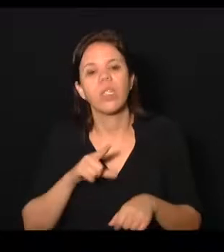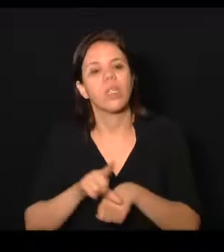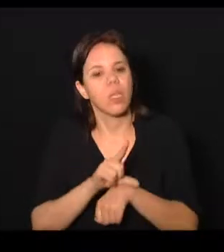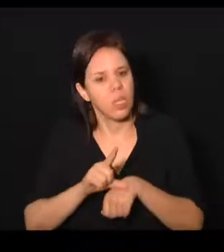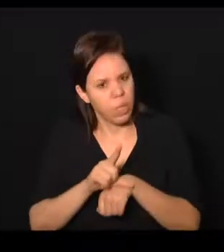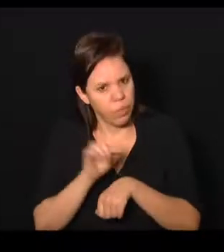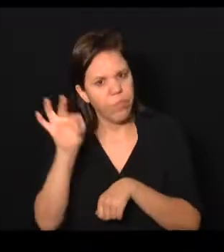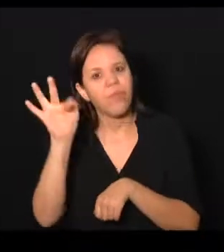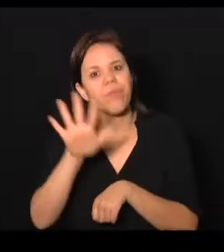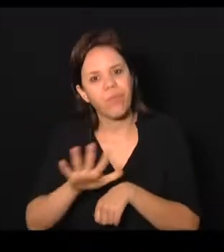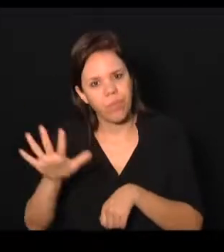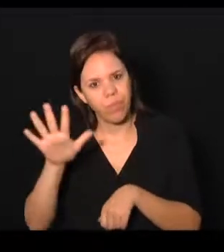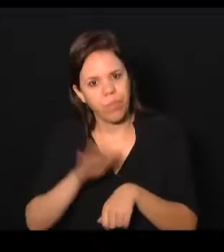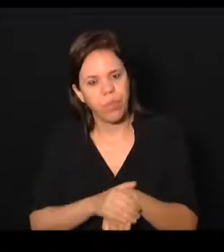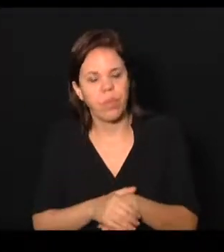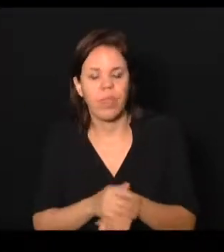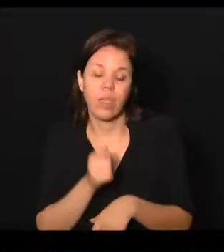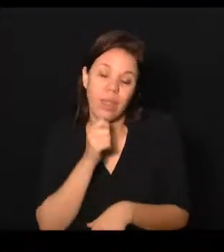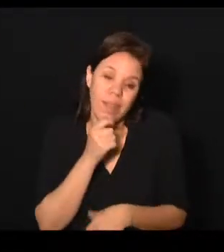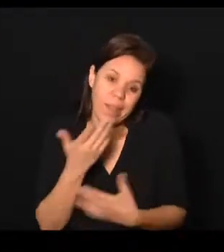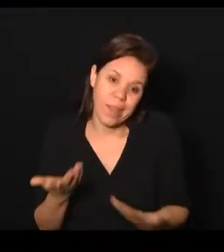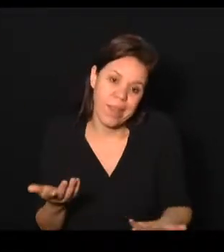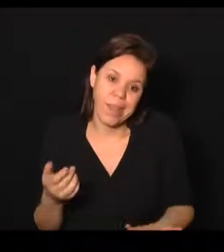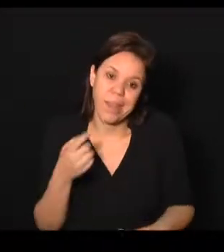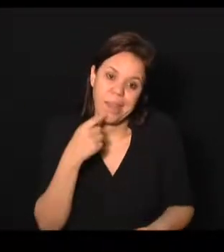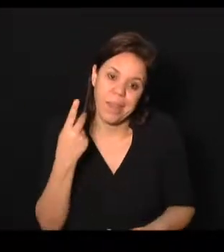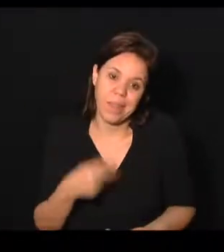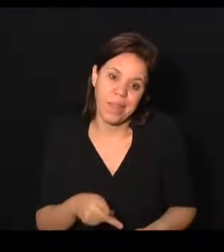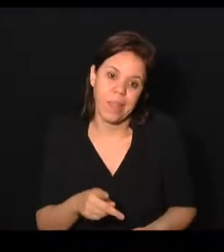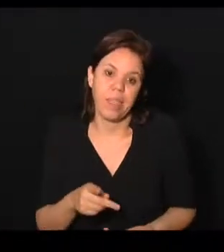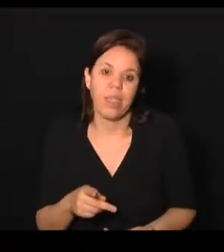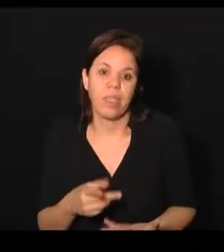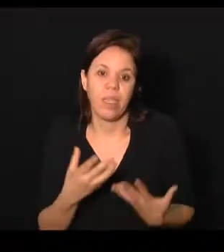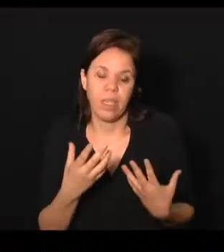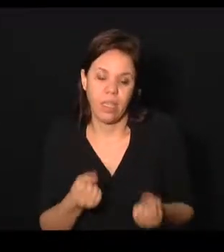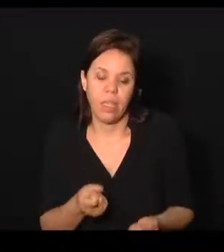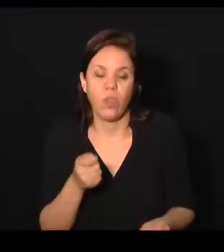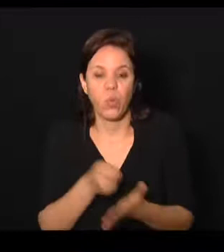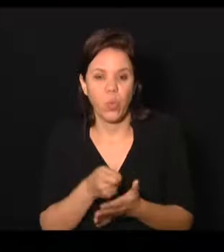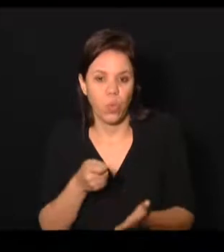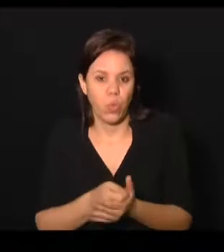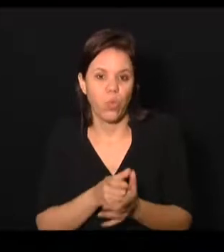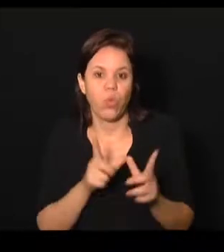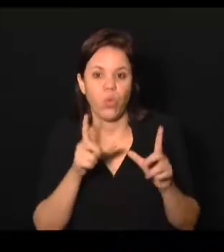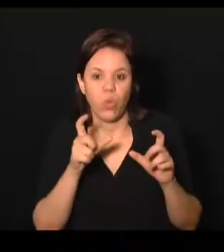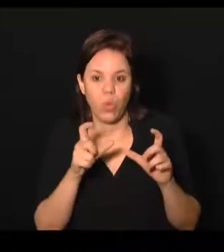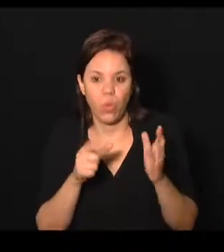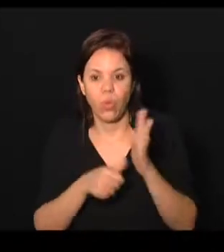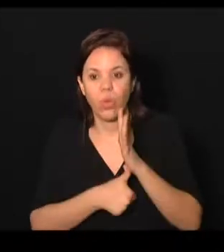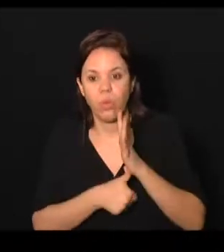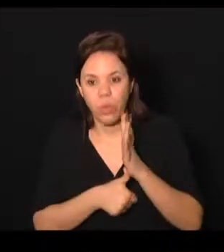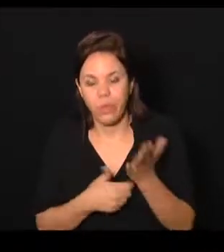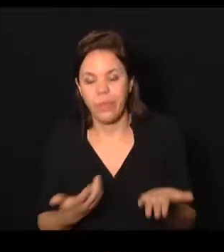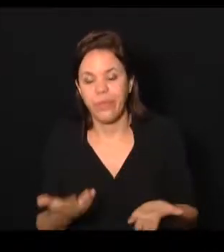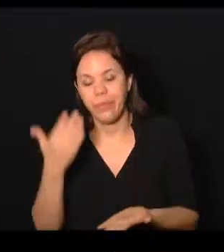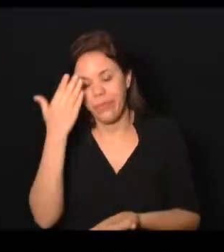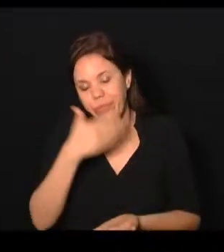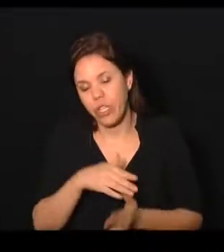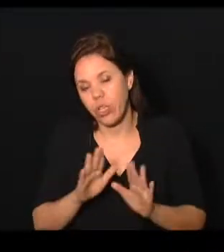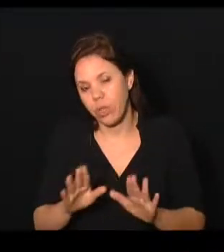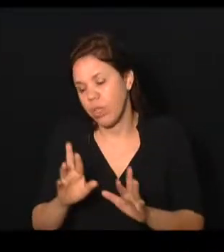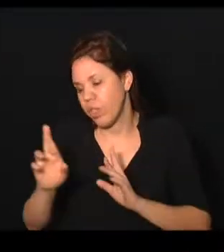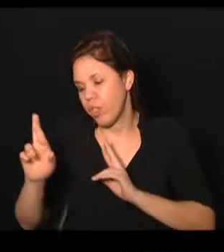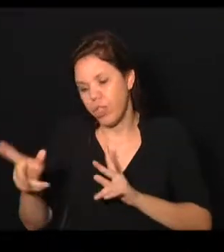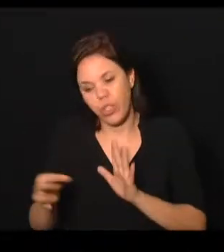legislação federal. Então, ainda que o município de Campinas opte por ter uma opção diferente, ela não vai